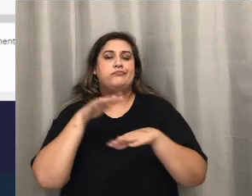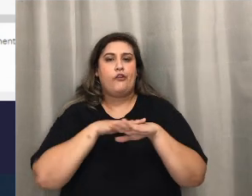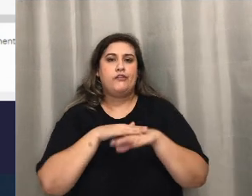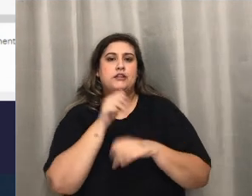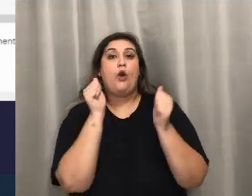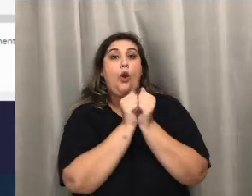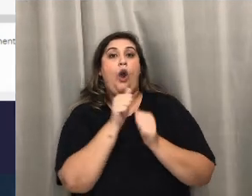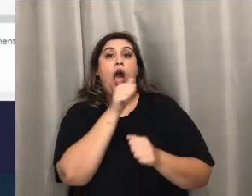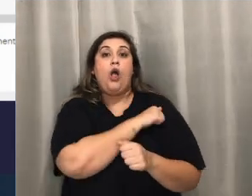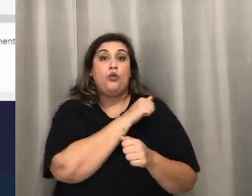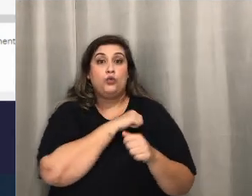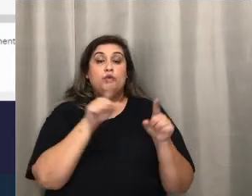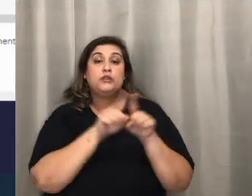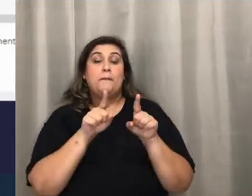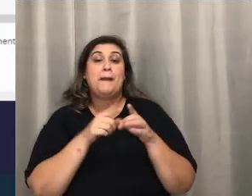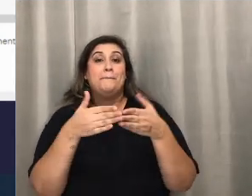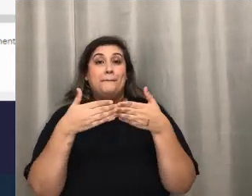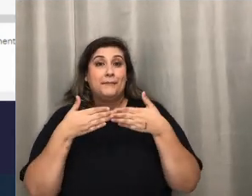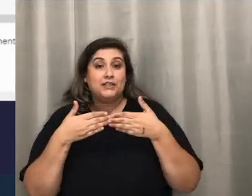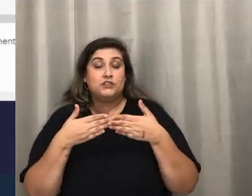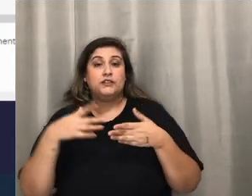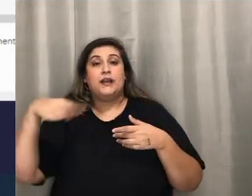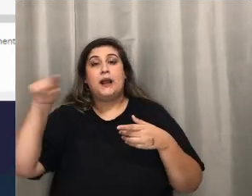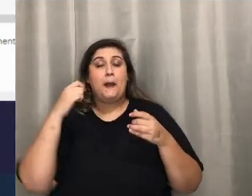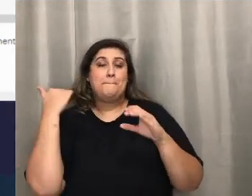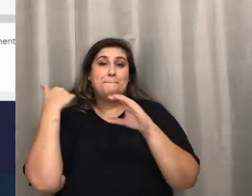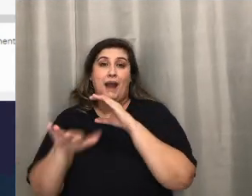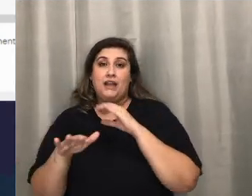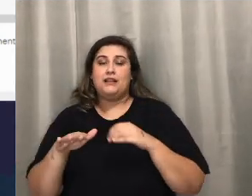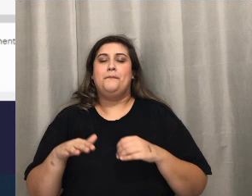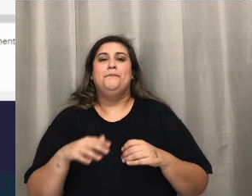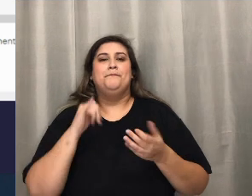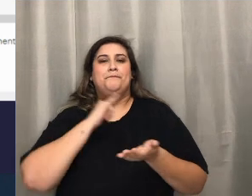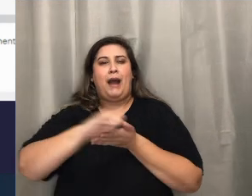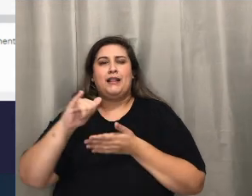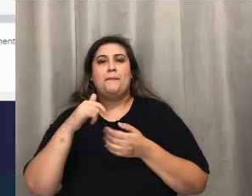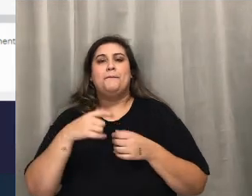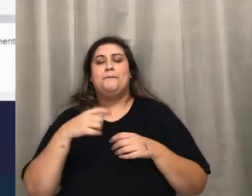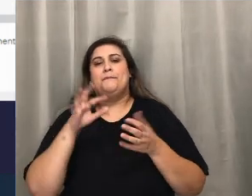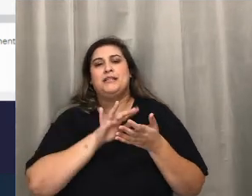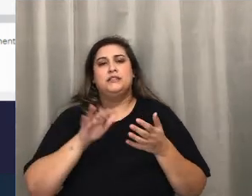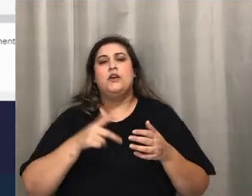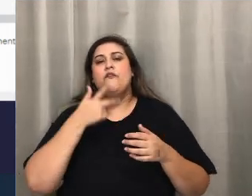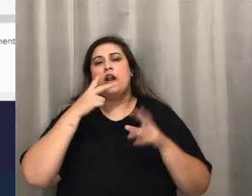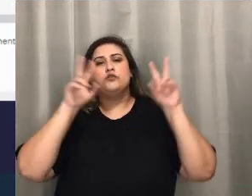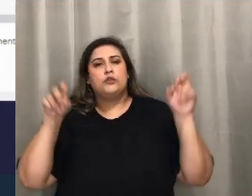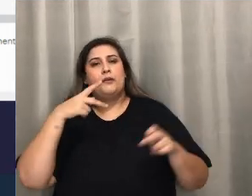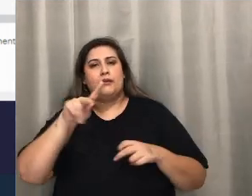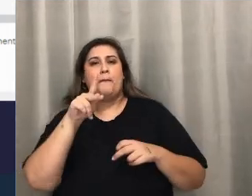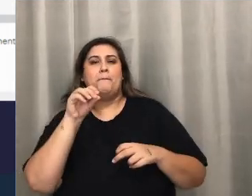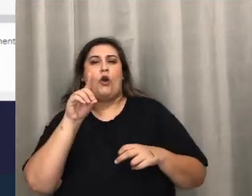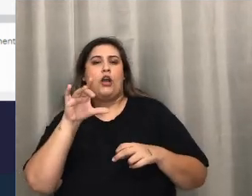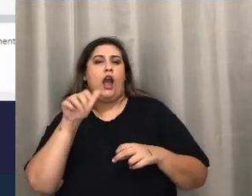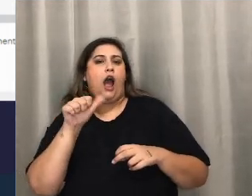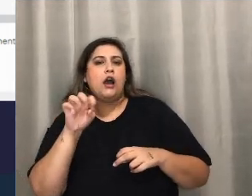estudantes e solicitar que eles enviem mensagens, mencionando sobre o seu podcast,